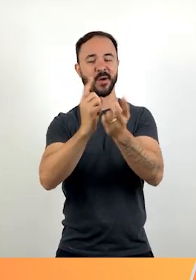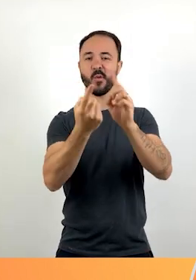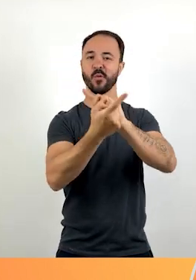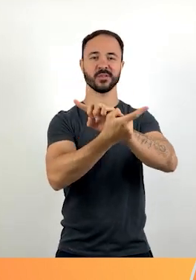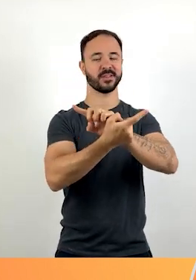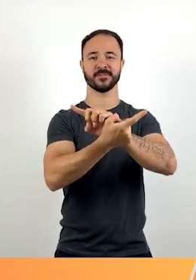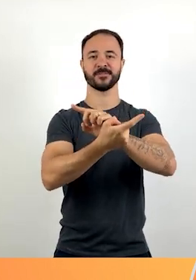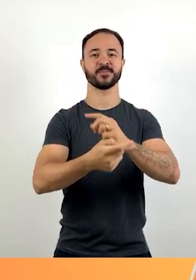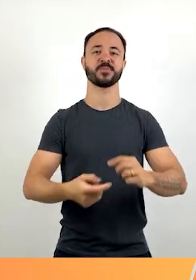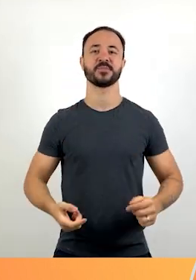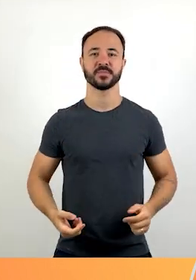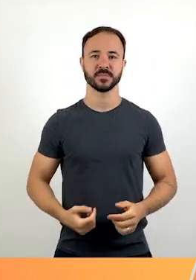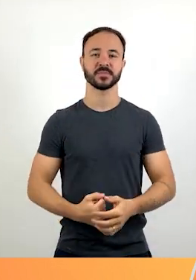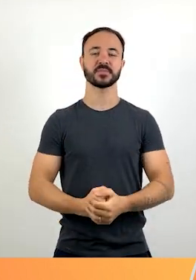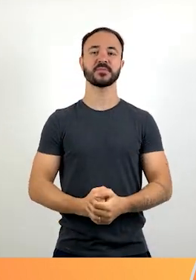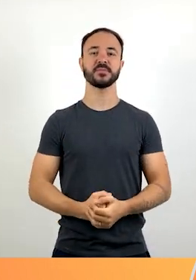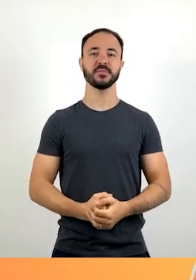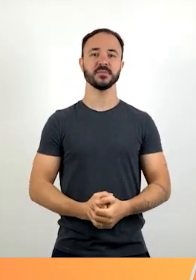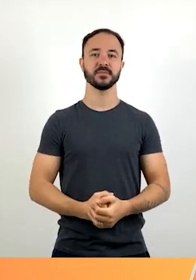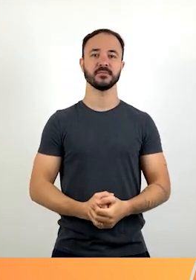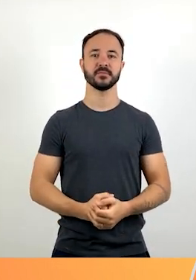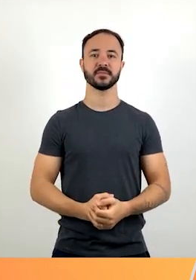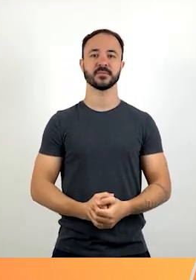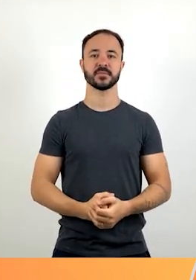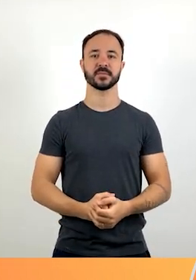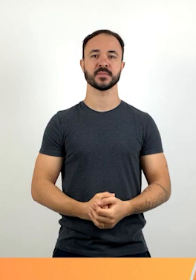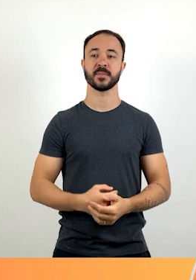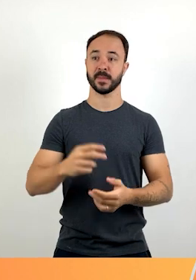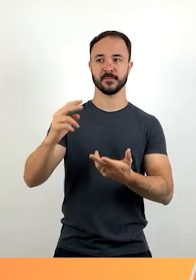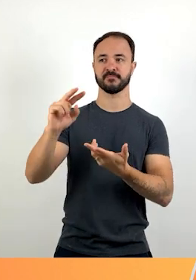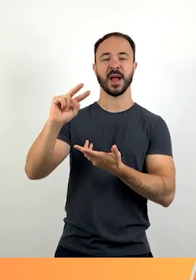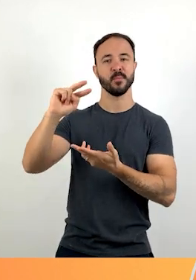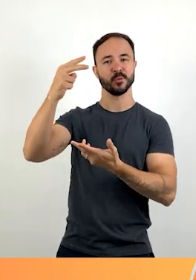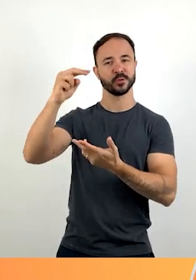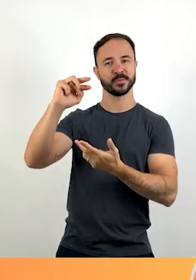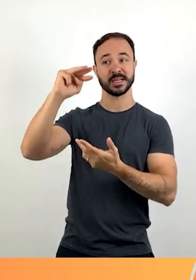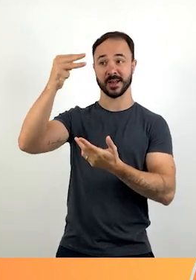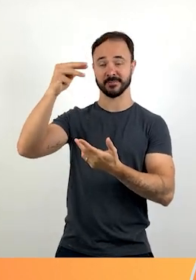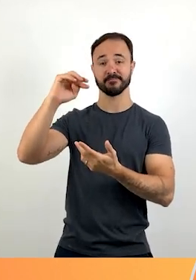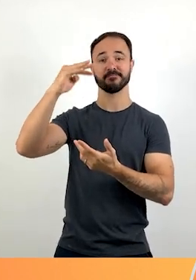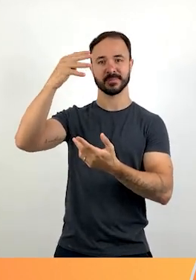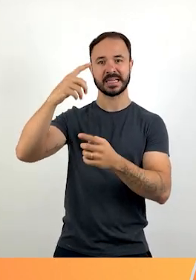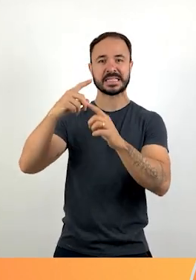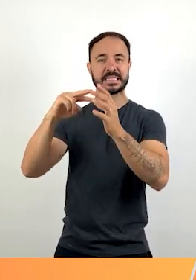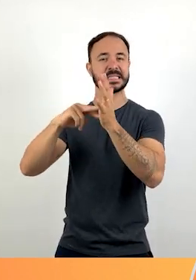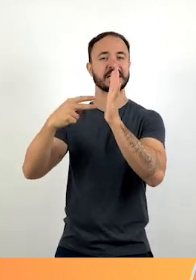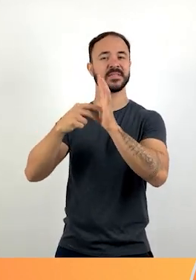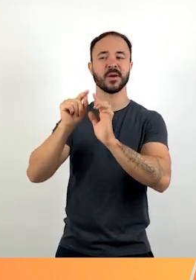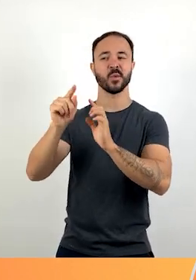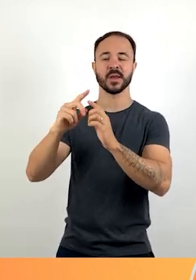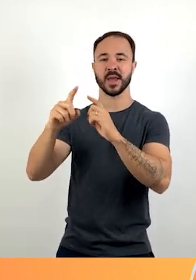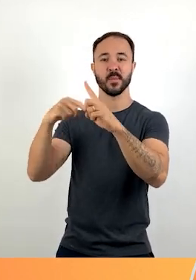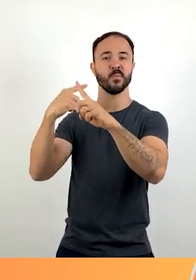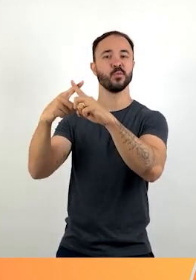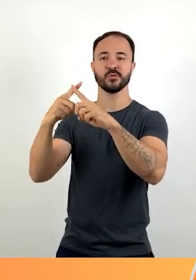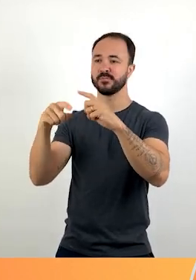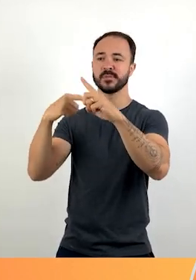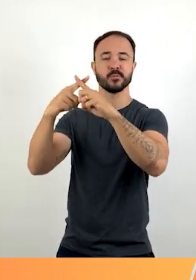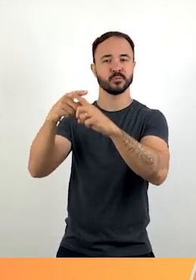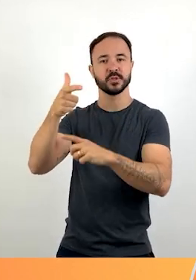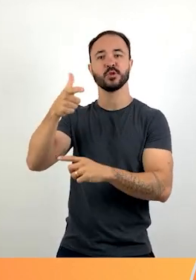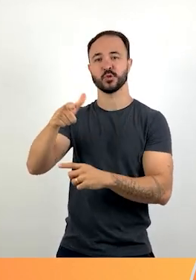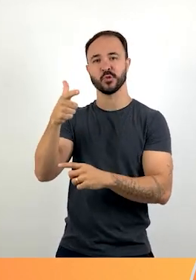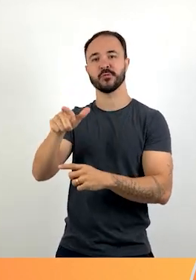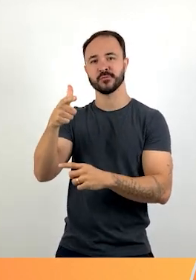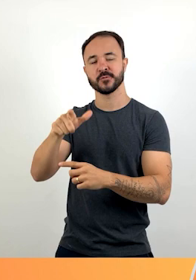a multiplicação, por sua vez, seria várias parcelas da soma, né? A gente vê aqui que essas operações, uma vem